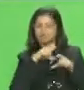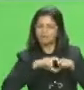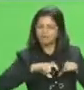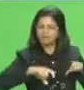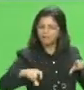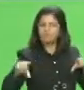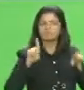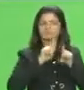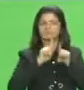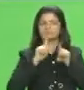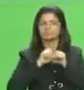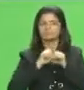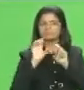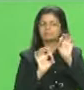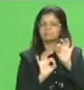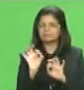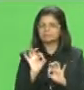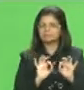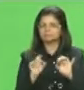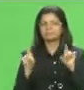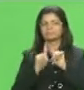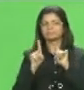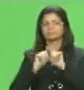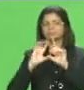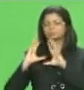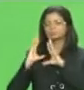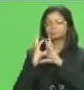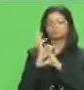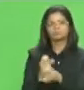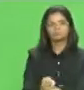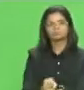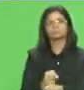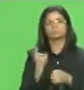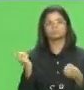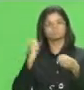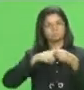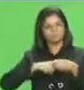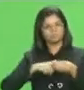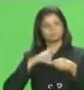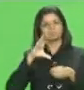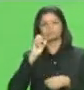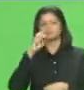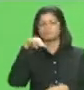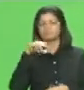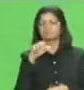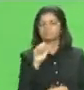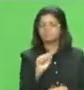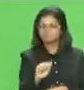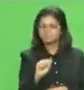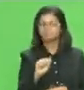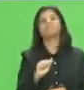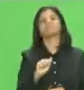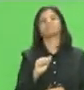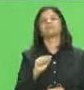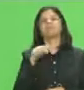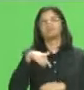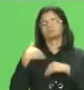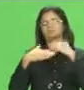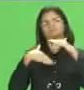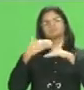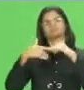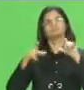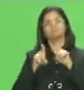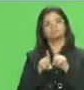esgotamento sanitário, buscando fazer a revisão da parceria com a CAEMA. Iremos, nesse processo